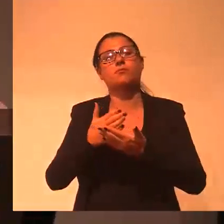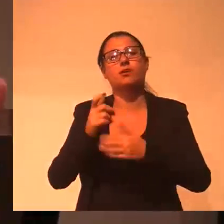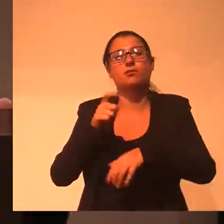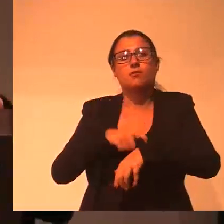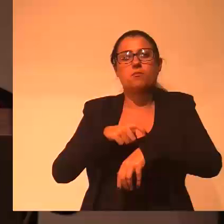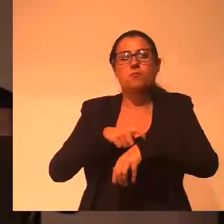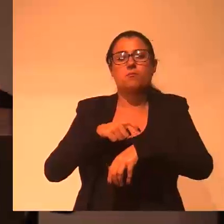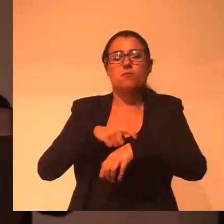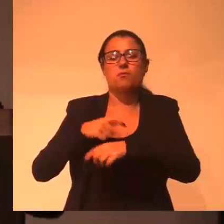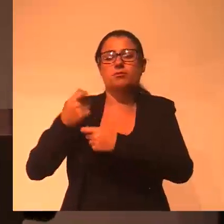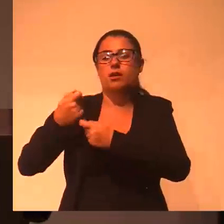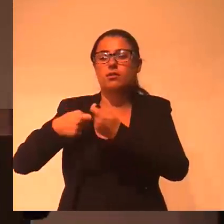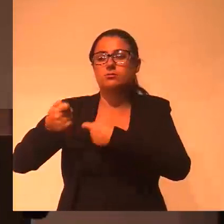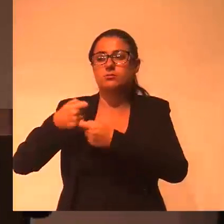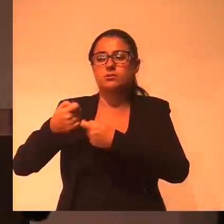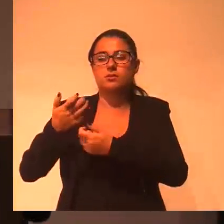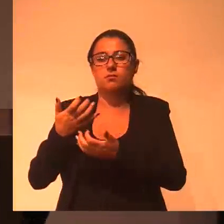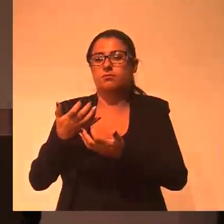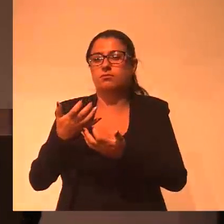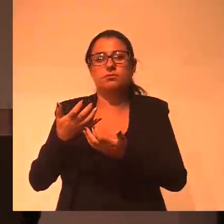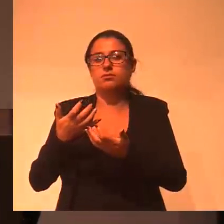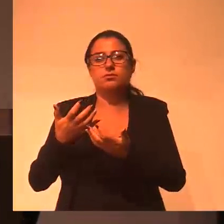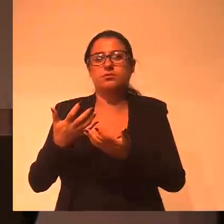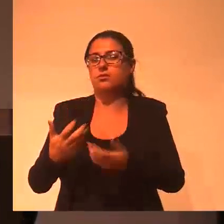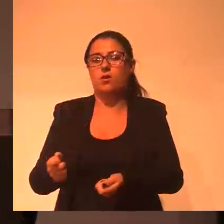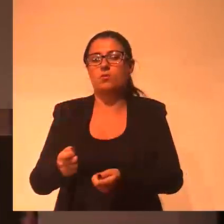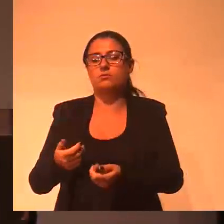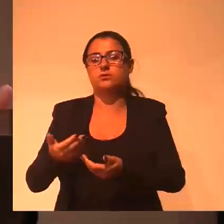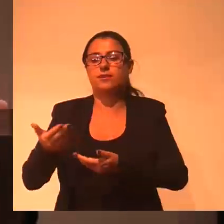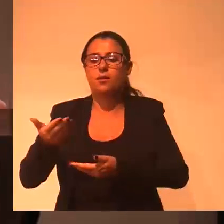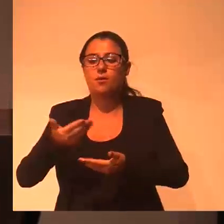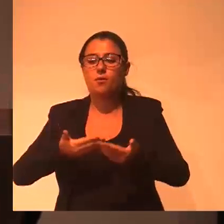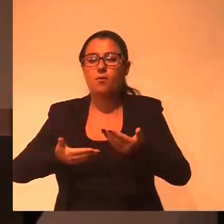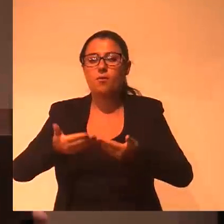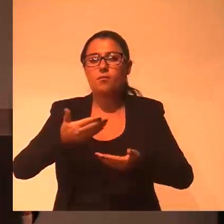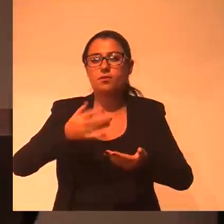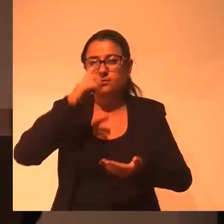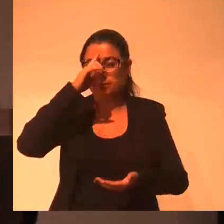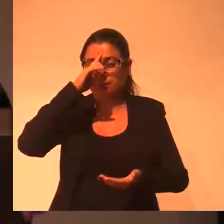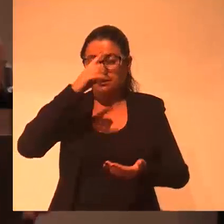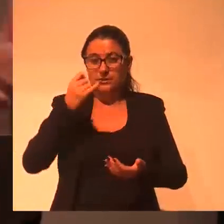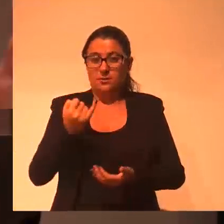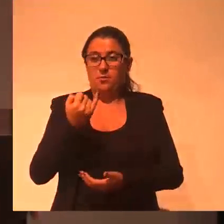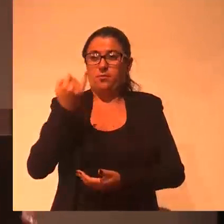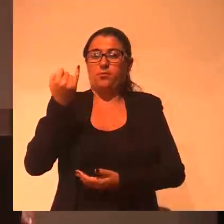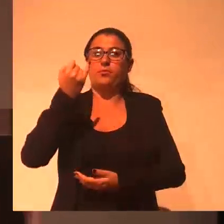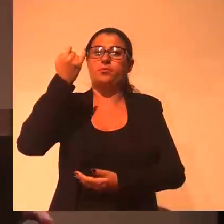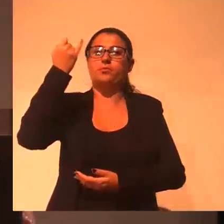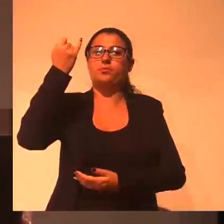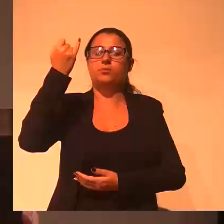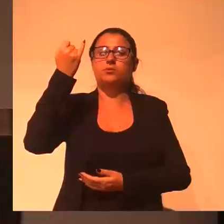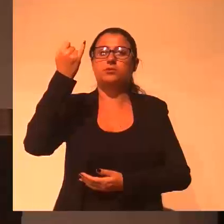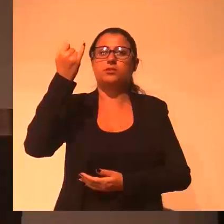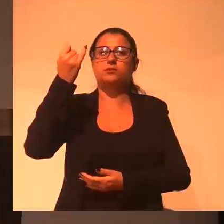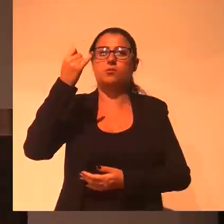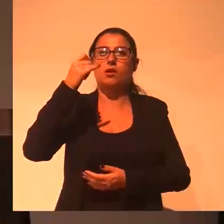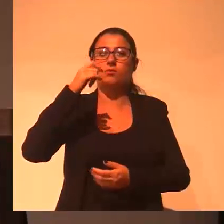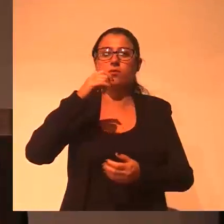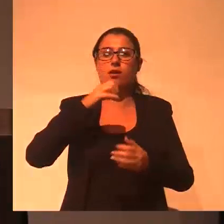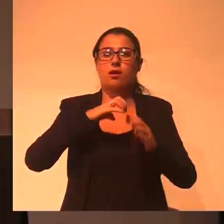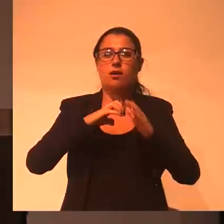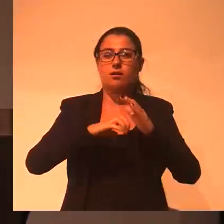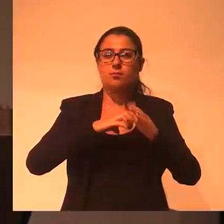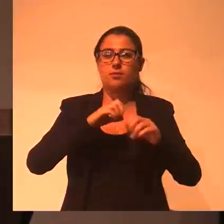se isentar de compartilhar com essa casa uma decisão tão importante como é uma possível privatização, isso me